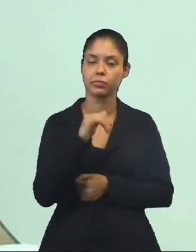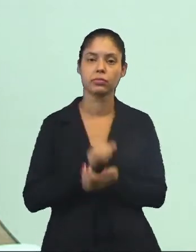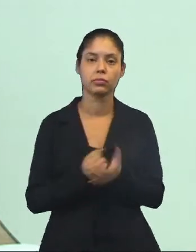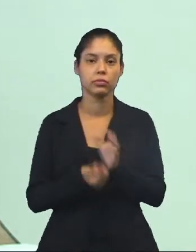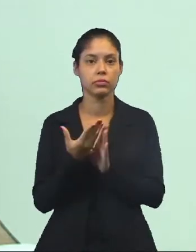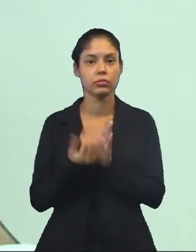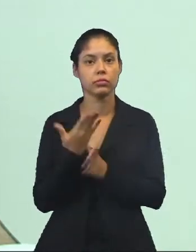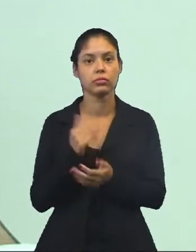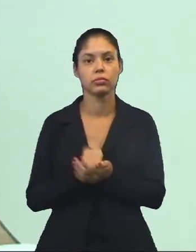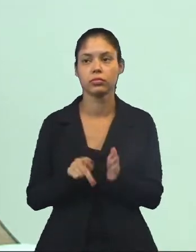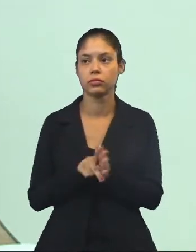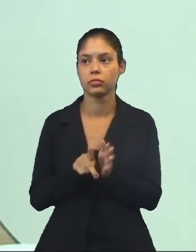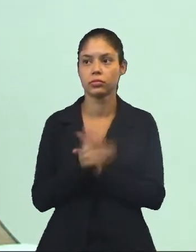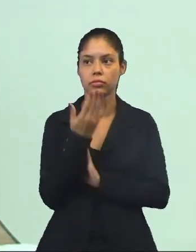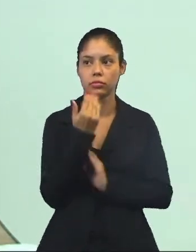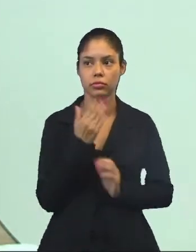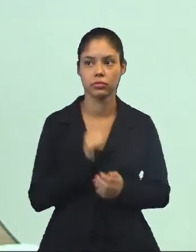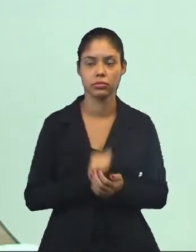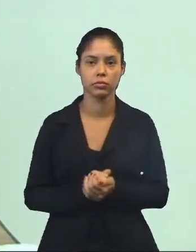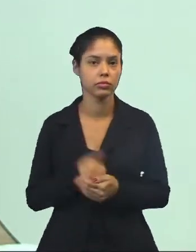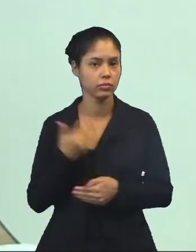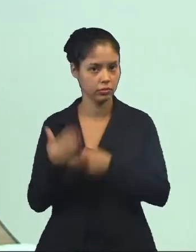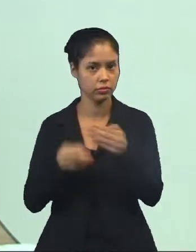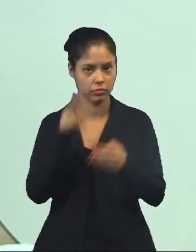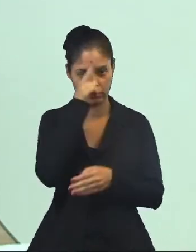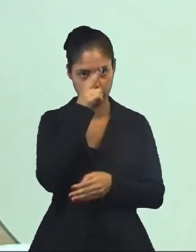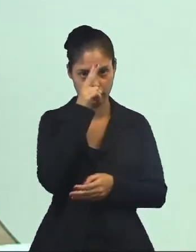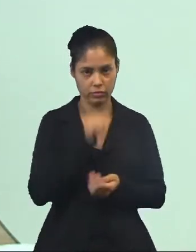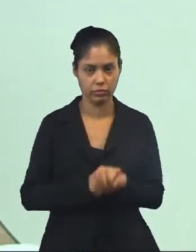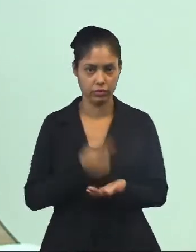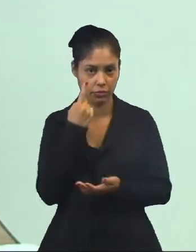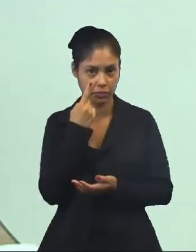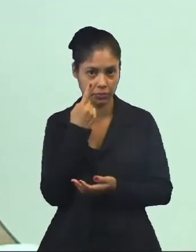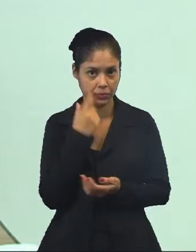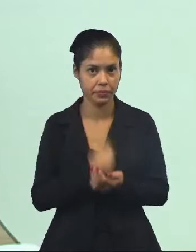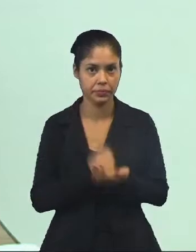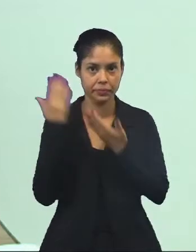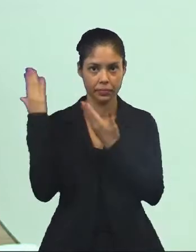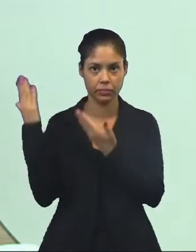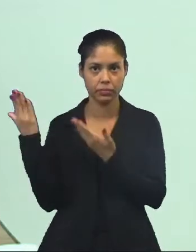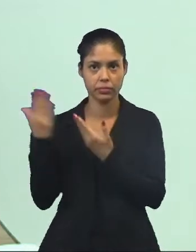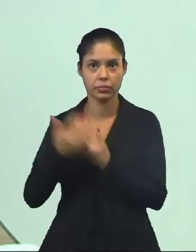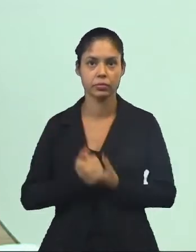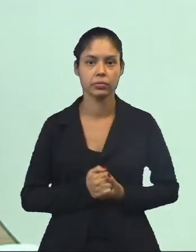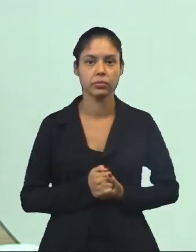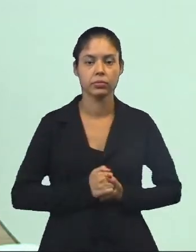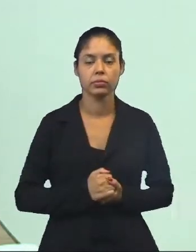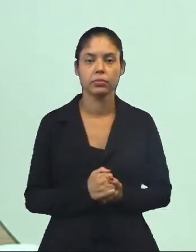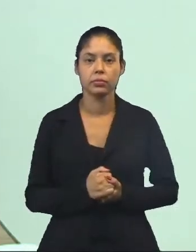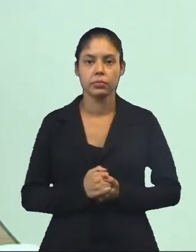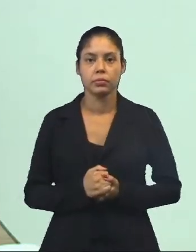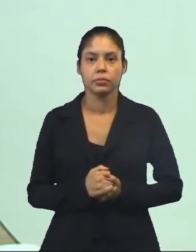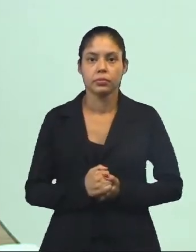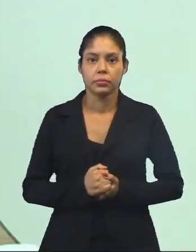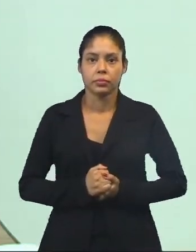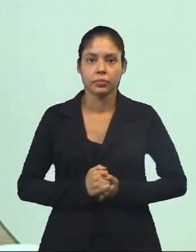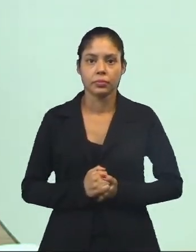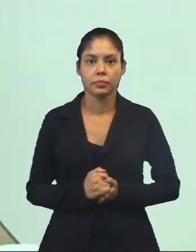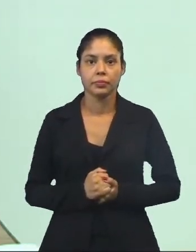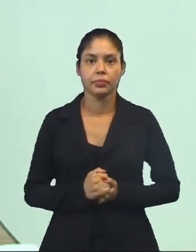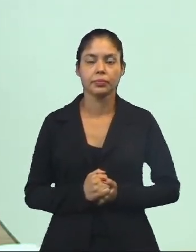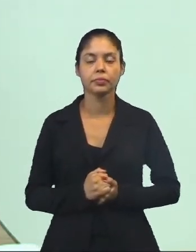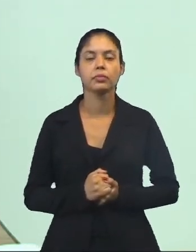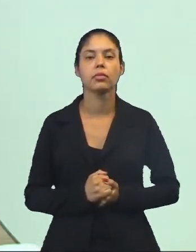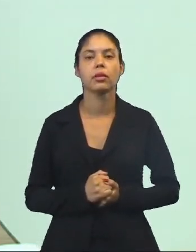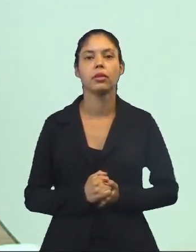produz seu próprio alimento. Vamos relembrar esse processo olhando um esquema aqui comigo, tudo bem? Vamos aqui para o esquema da